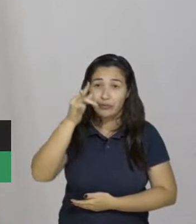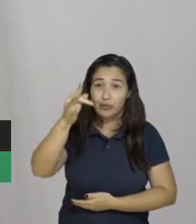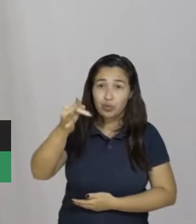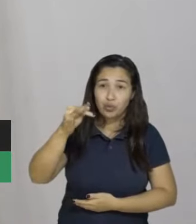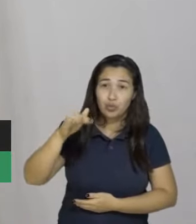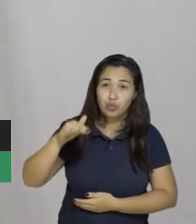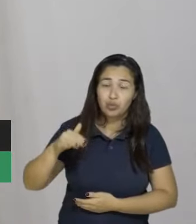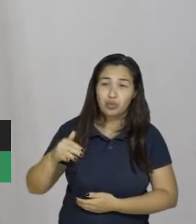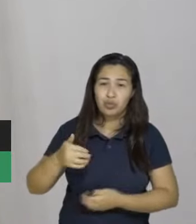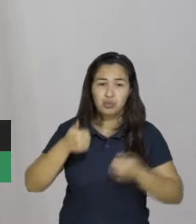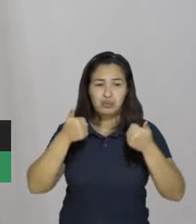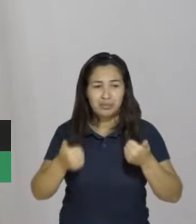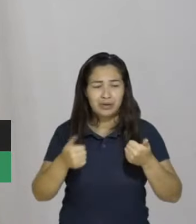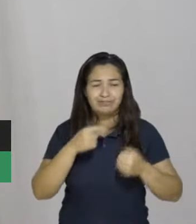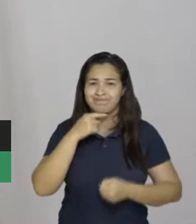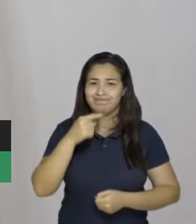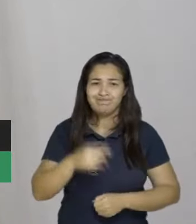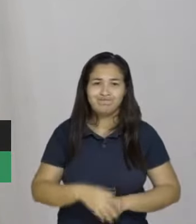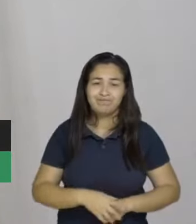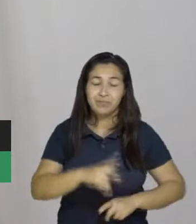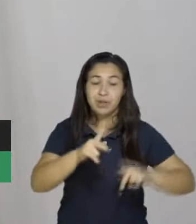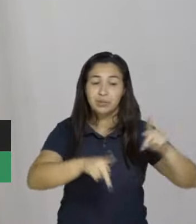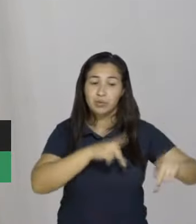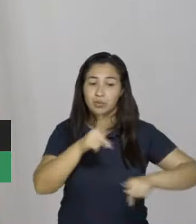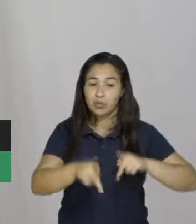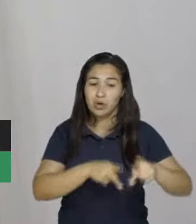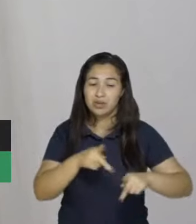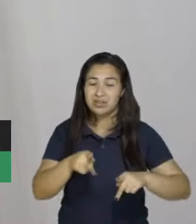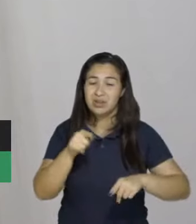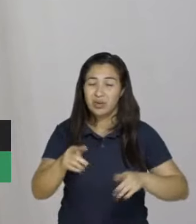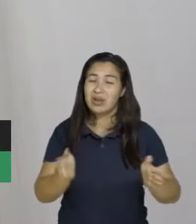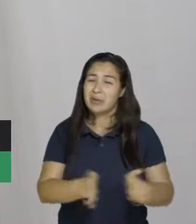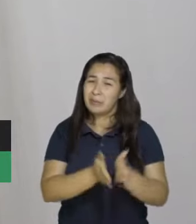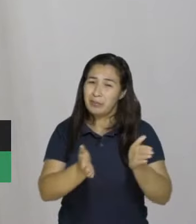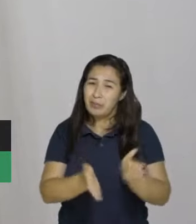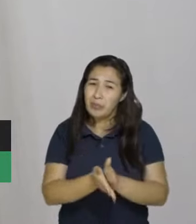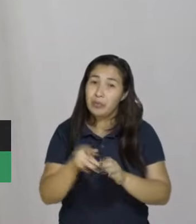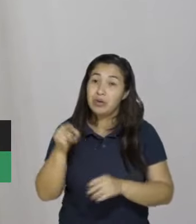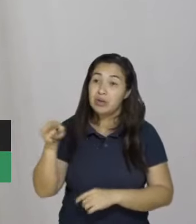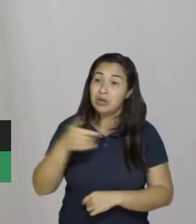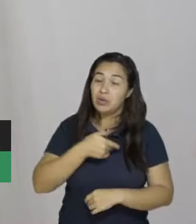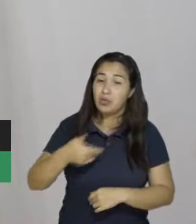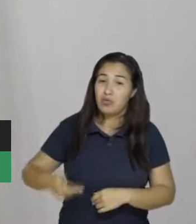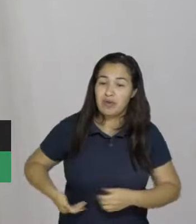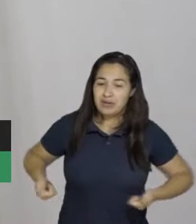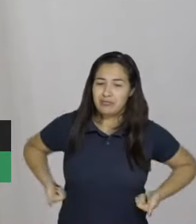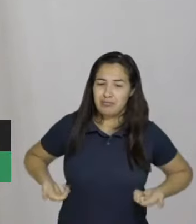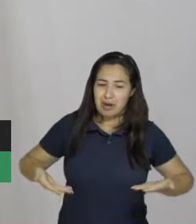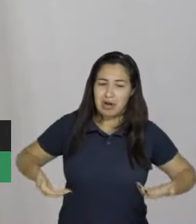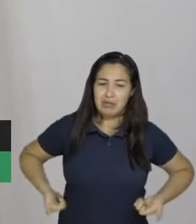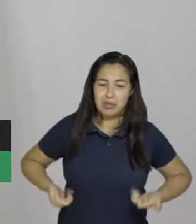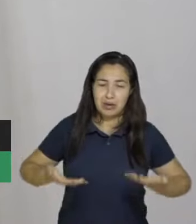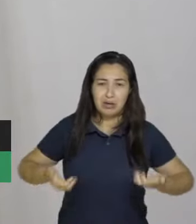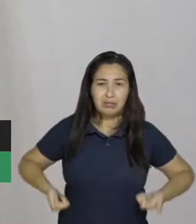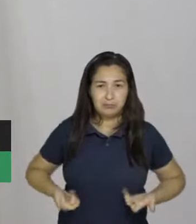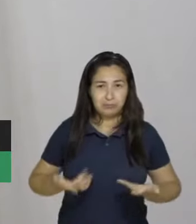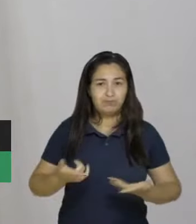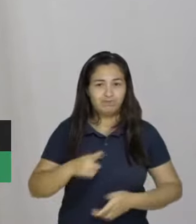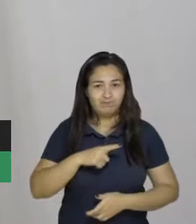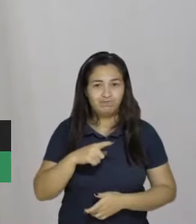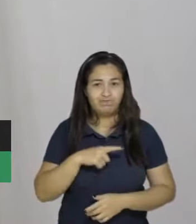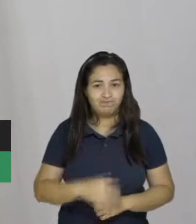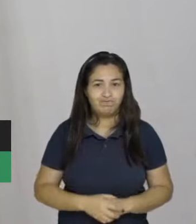Enquanto o povo passa necessidade, os governos gastam sem pensar no amanhã. Nos